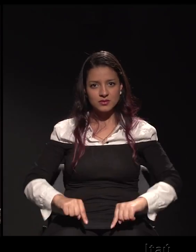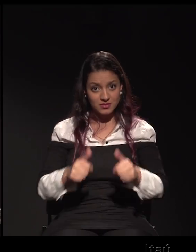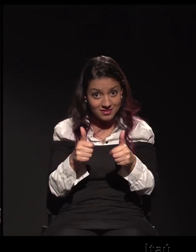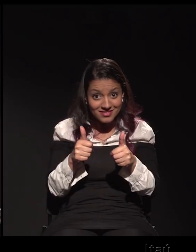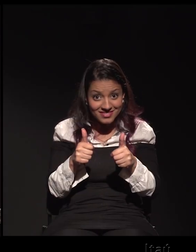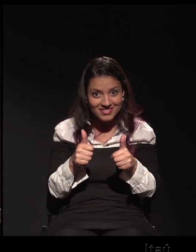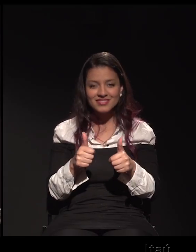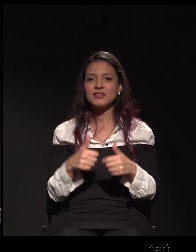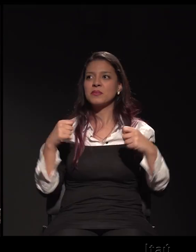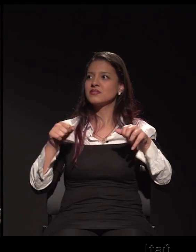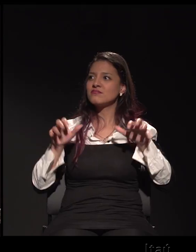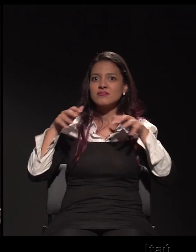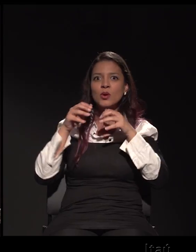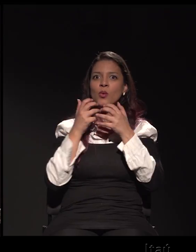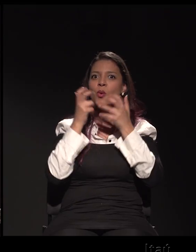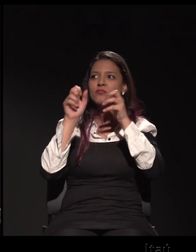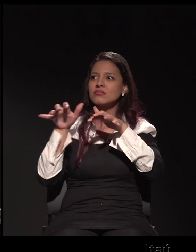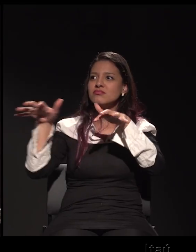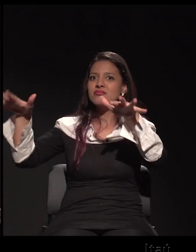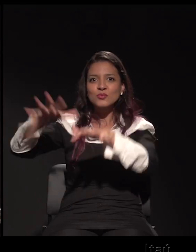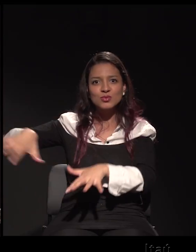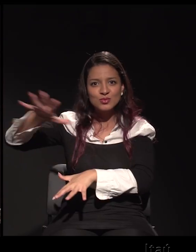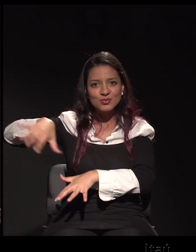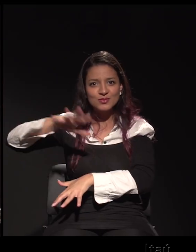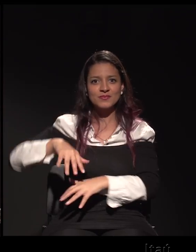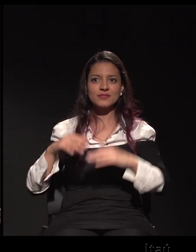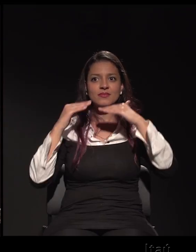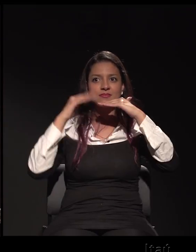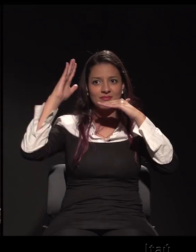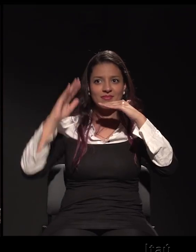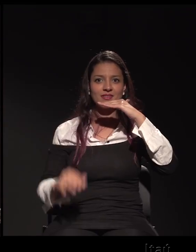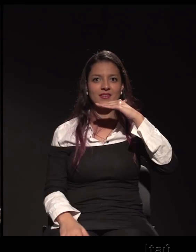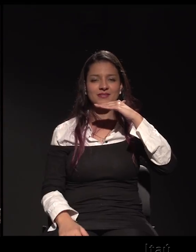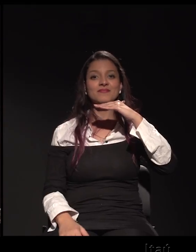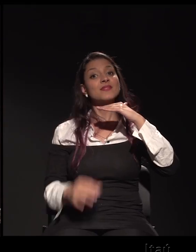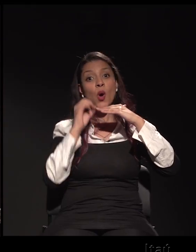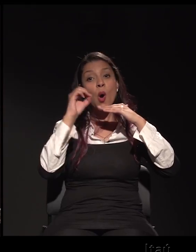Tá? Para ressoar no ambiente. E agora aqui, 3 e...